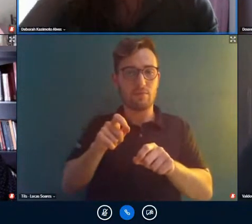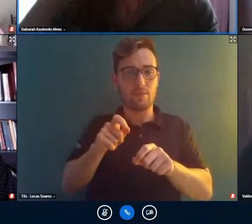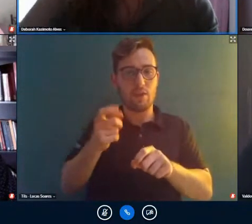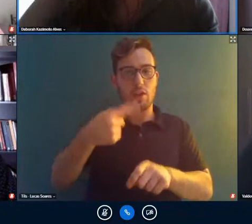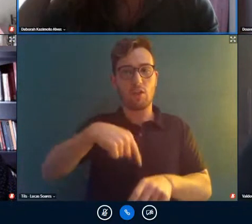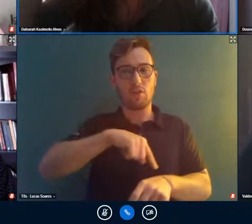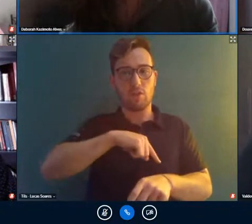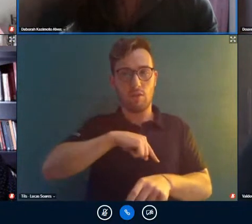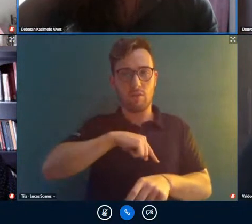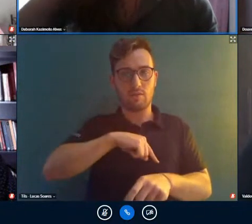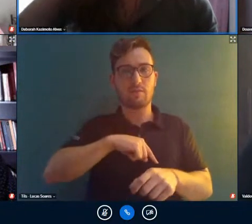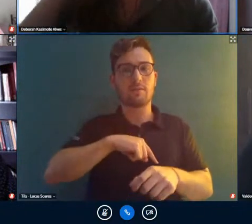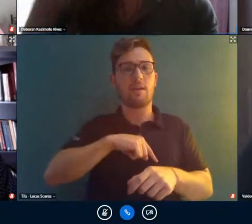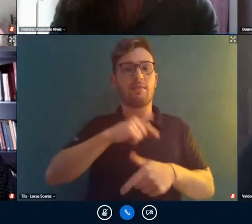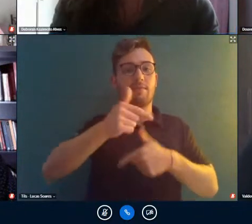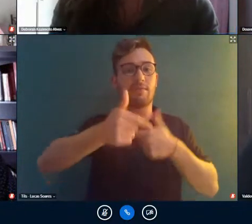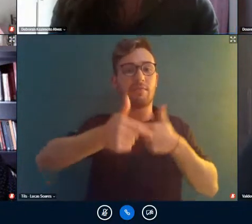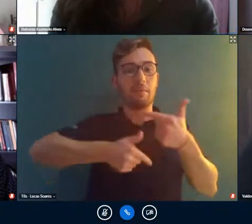trabalhava